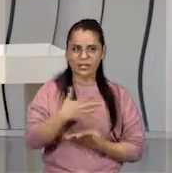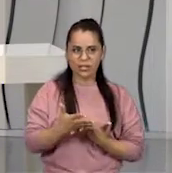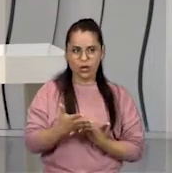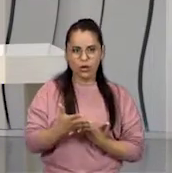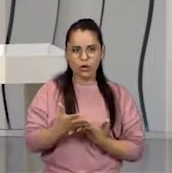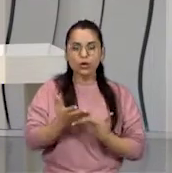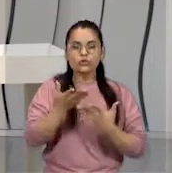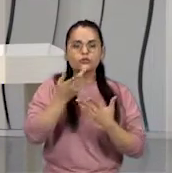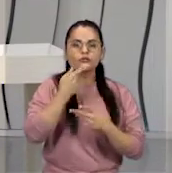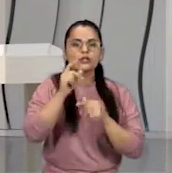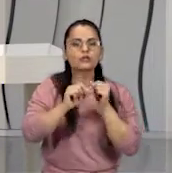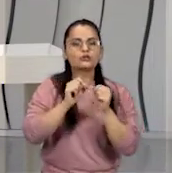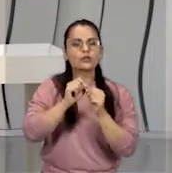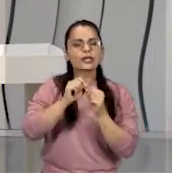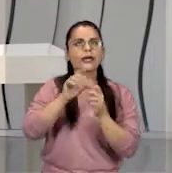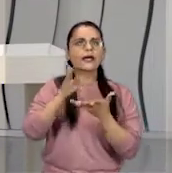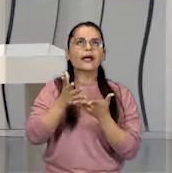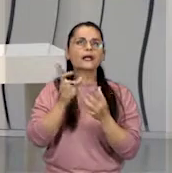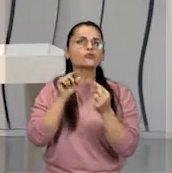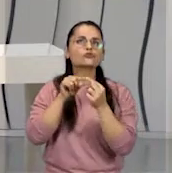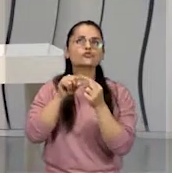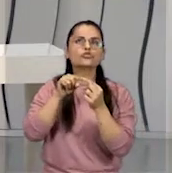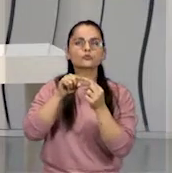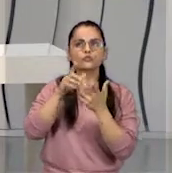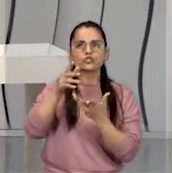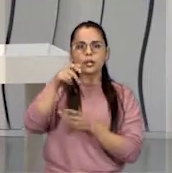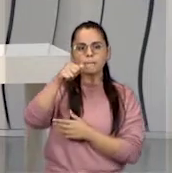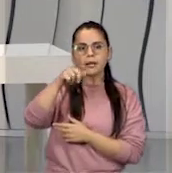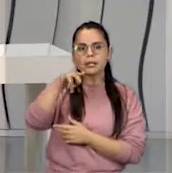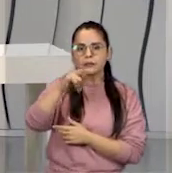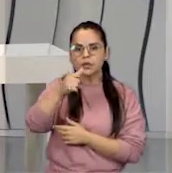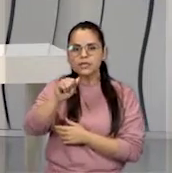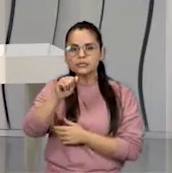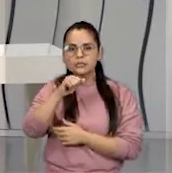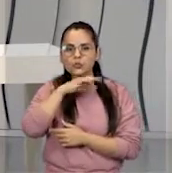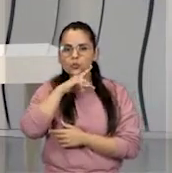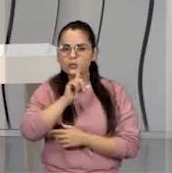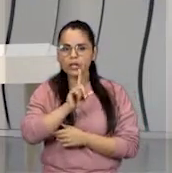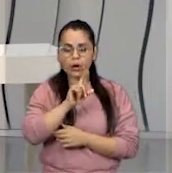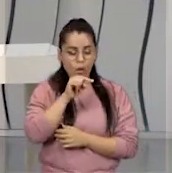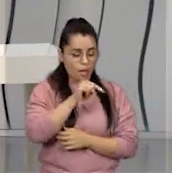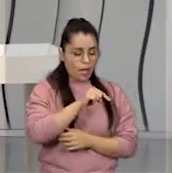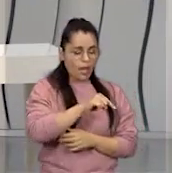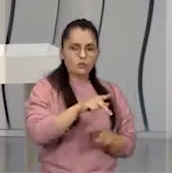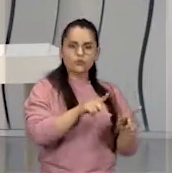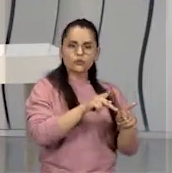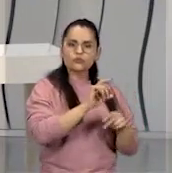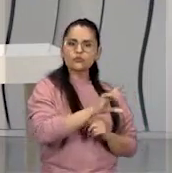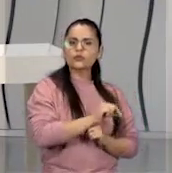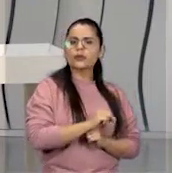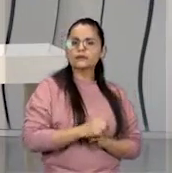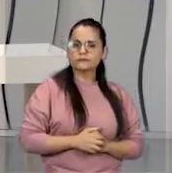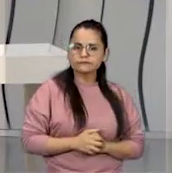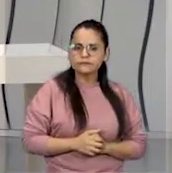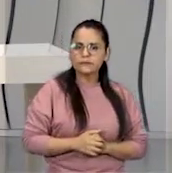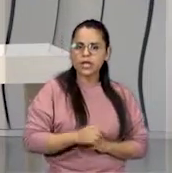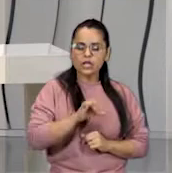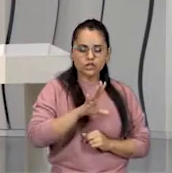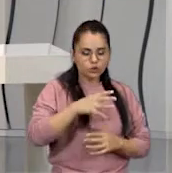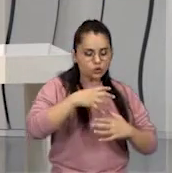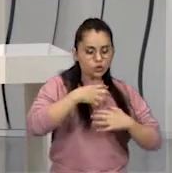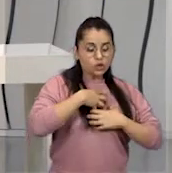estou querendo falar da manipulação negativa. Os sofistas era apenas uma